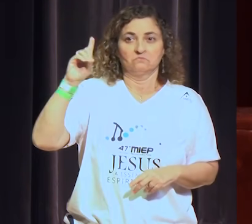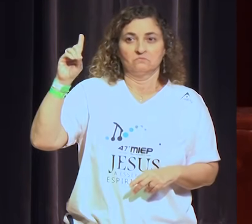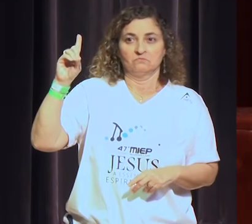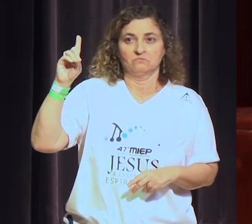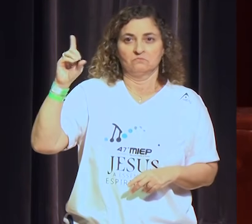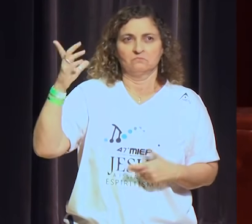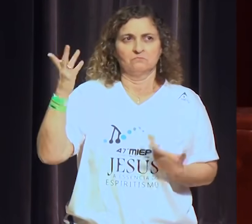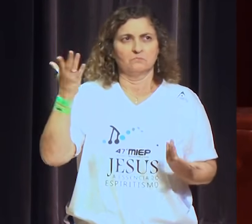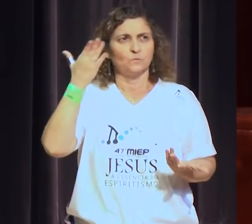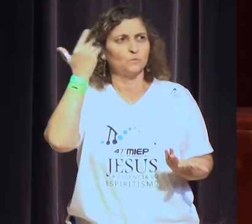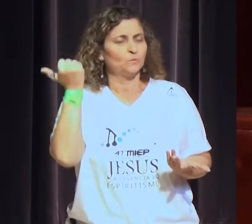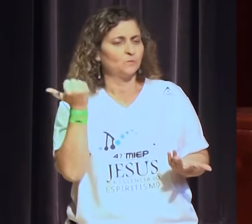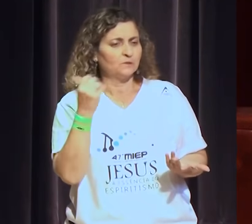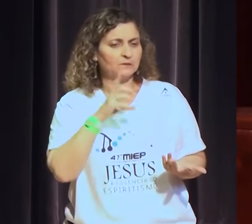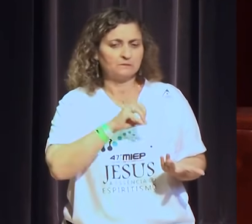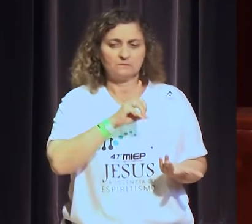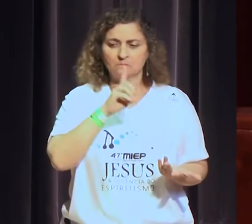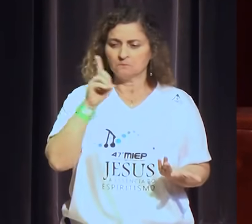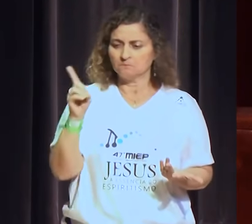teve um dia,